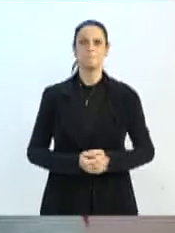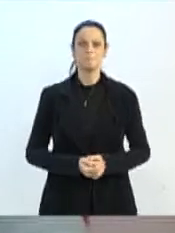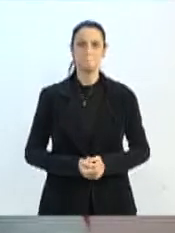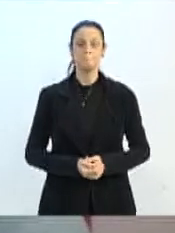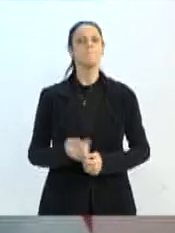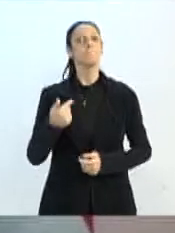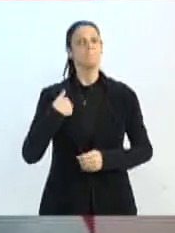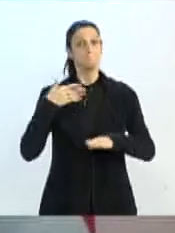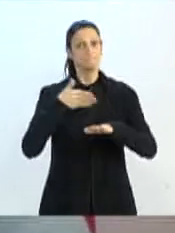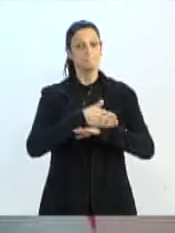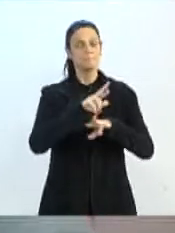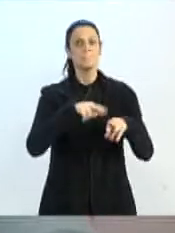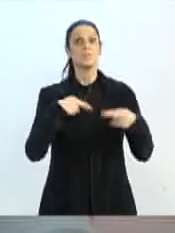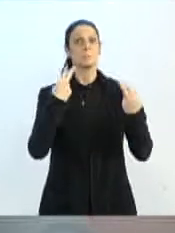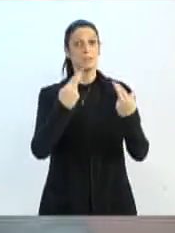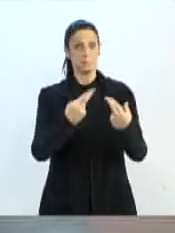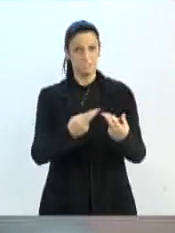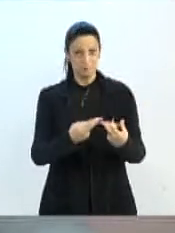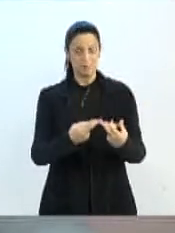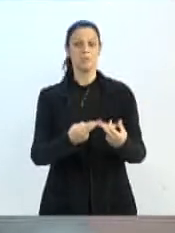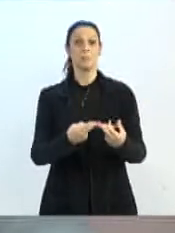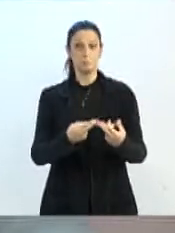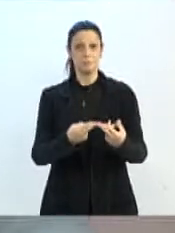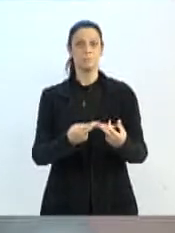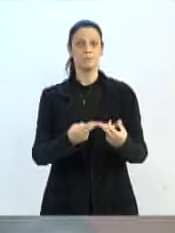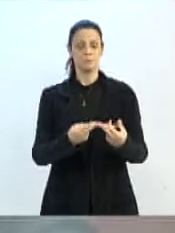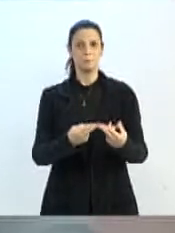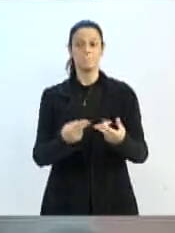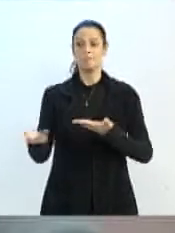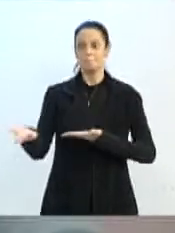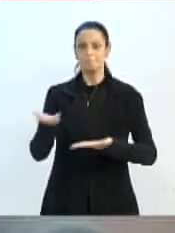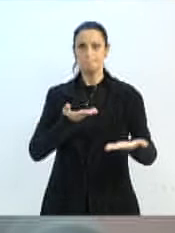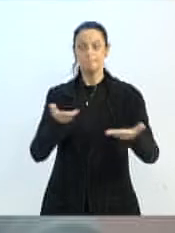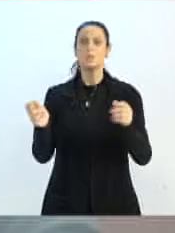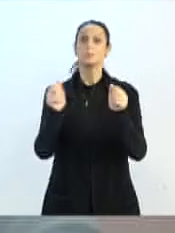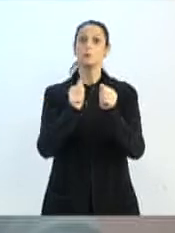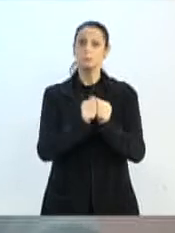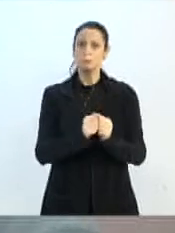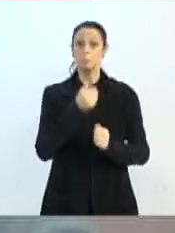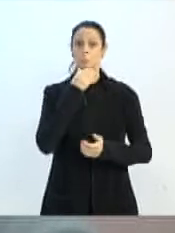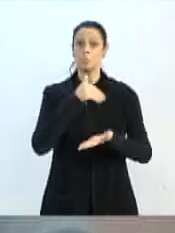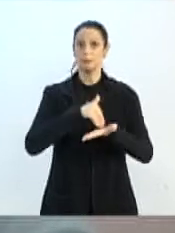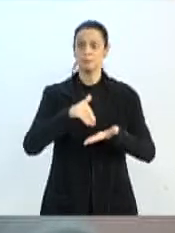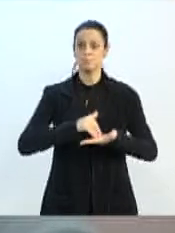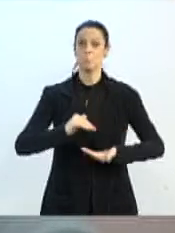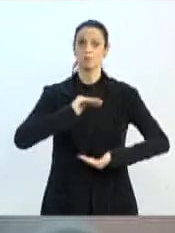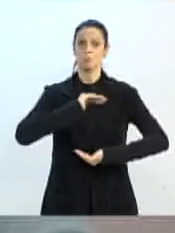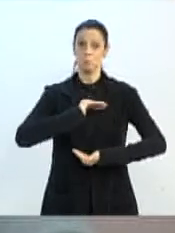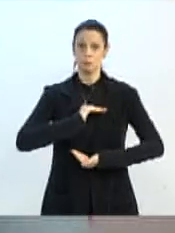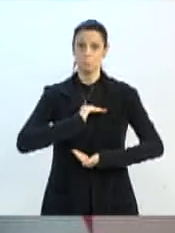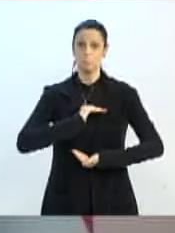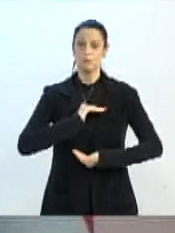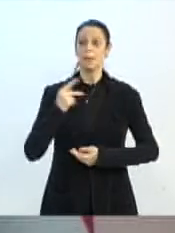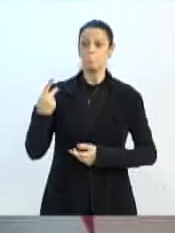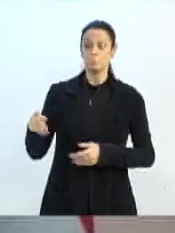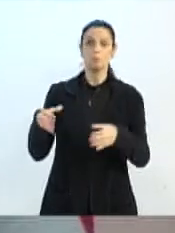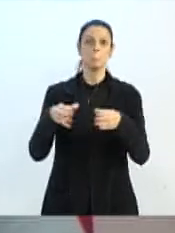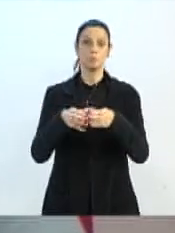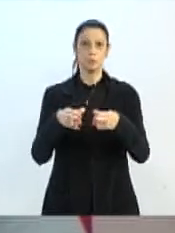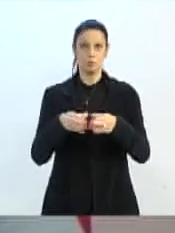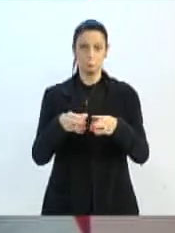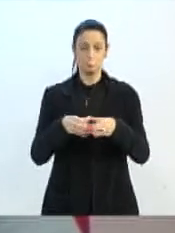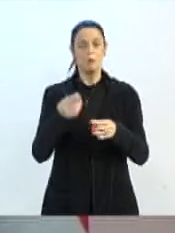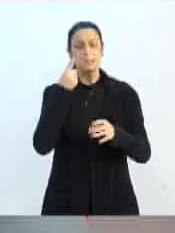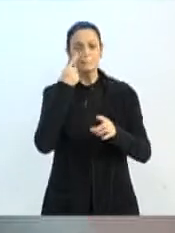reunião que eu intermediei junto ao secretário de Defesa Civil, Coronel Menestrina, e sua equipe, para